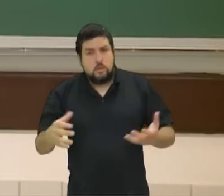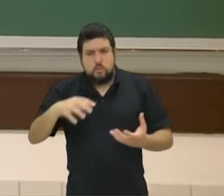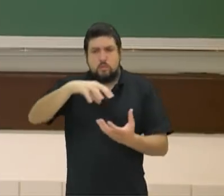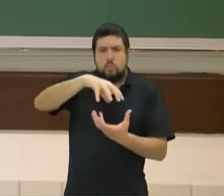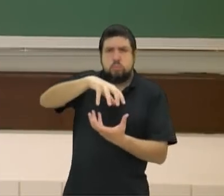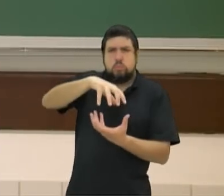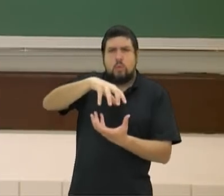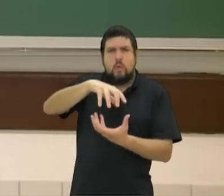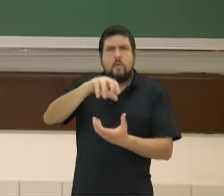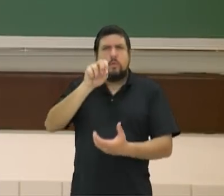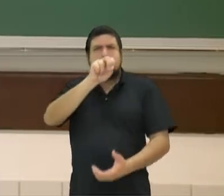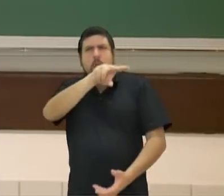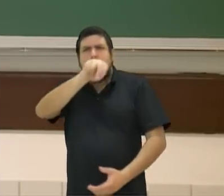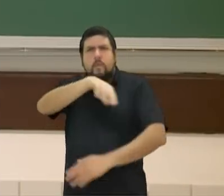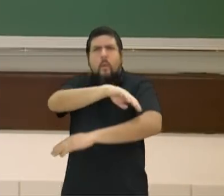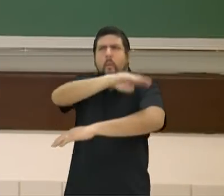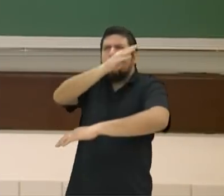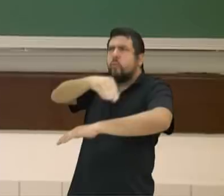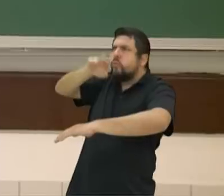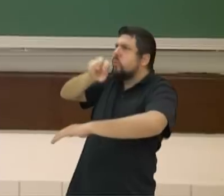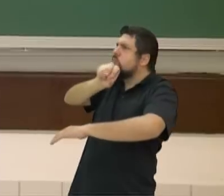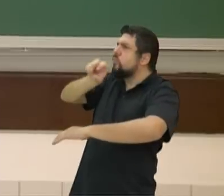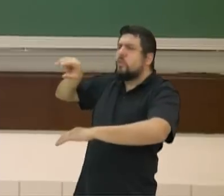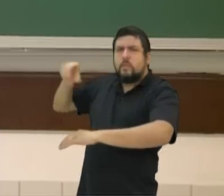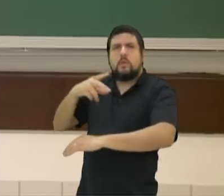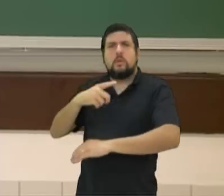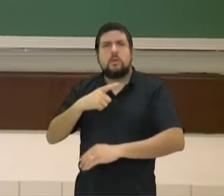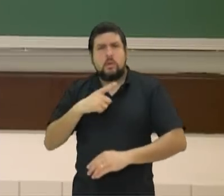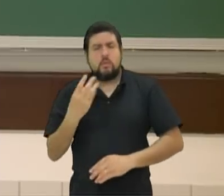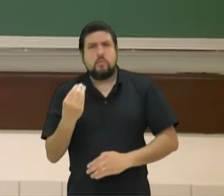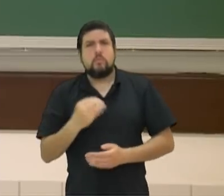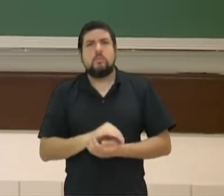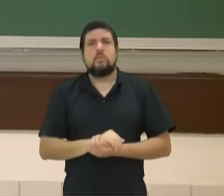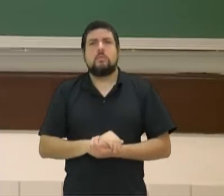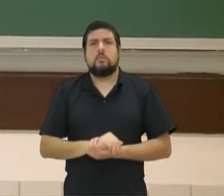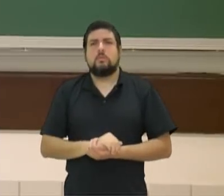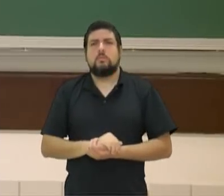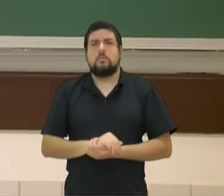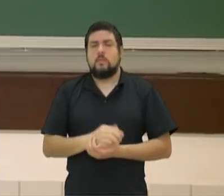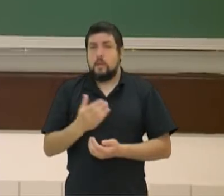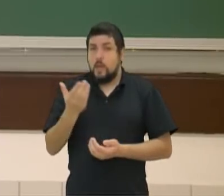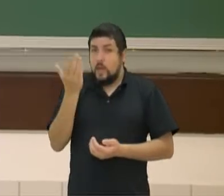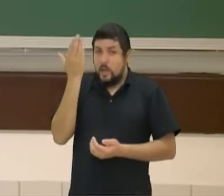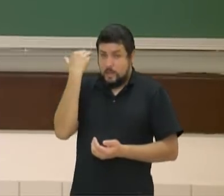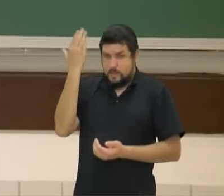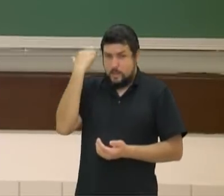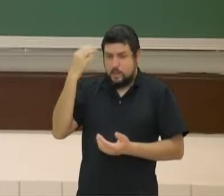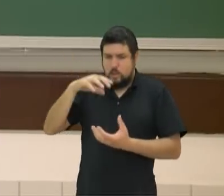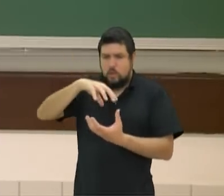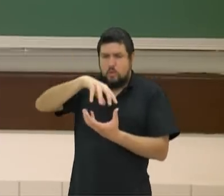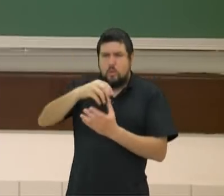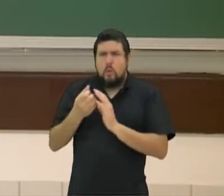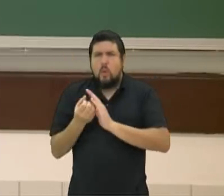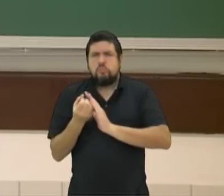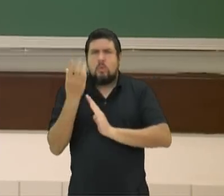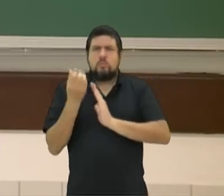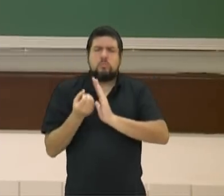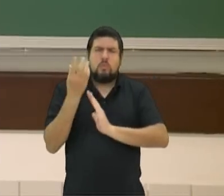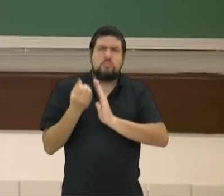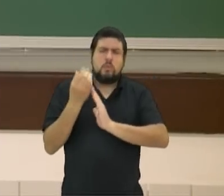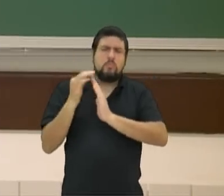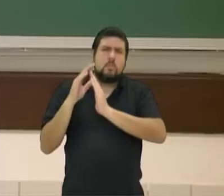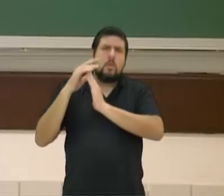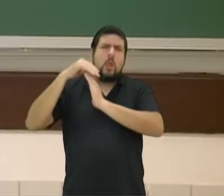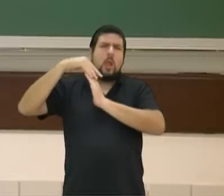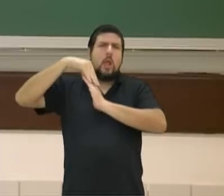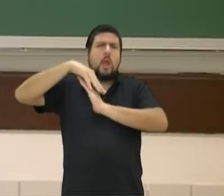Terra. Naquela época, os vulcões eles estavam ajudando a formar o planeta e ficavam tendo erupções que